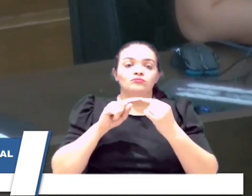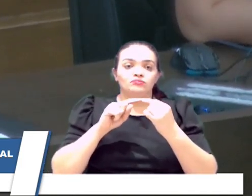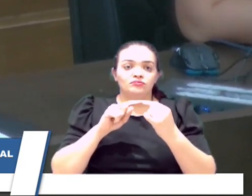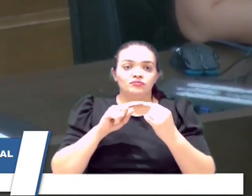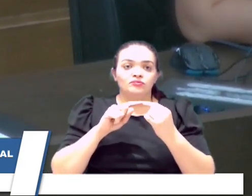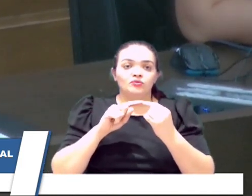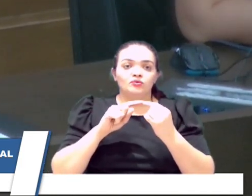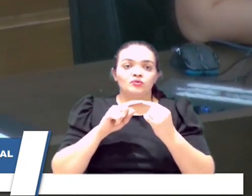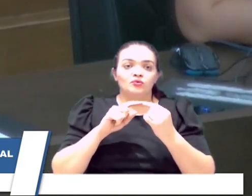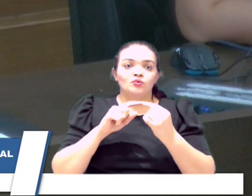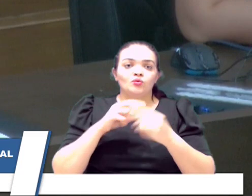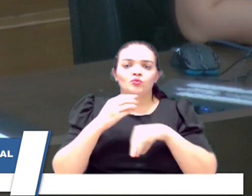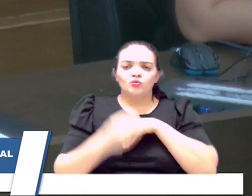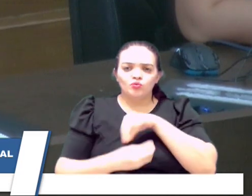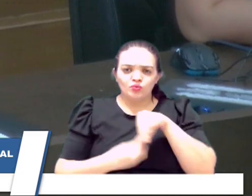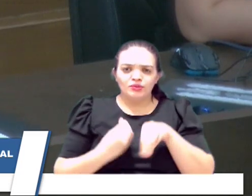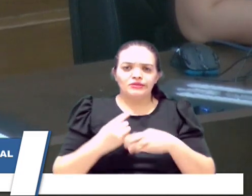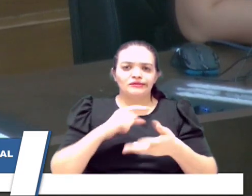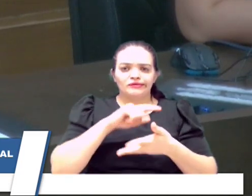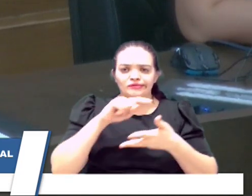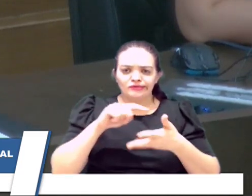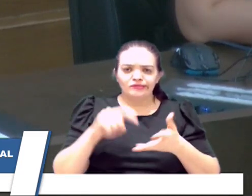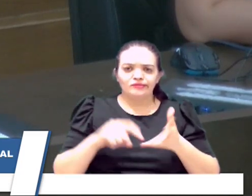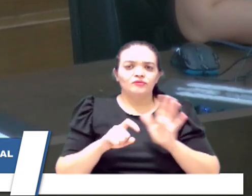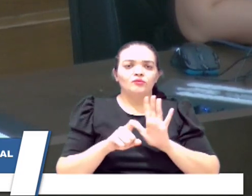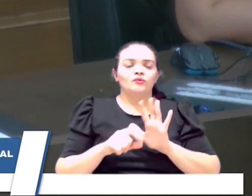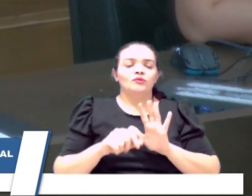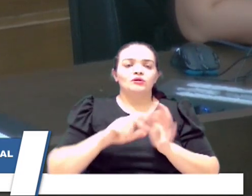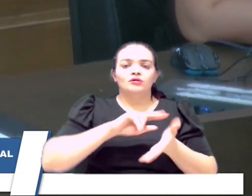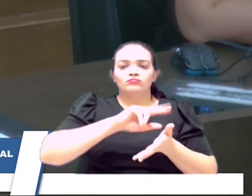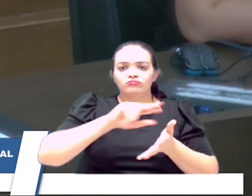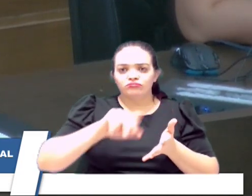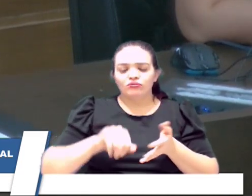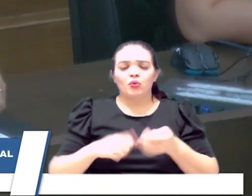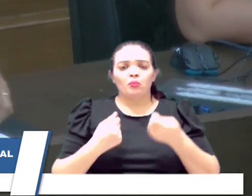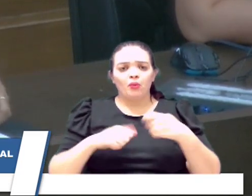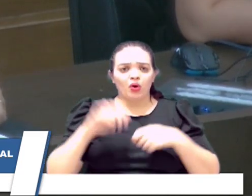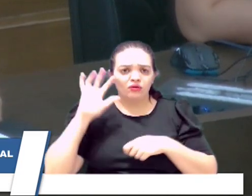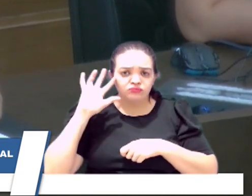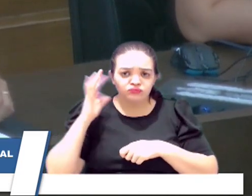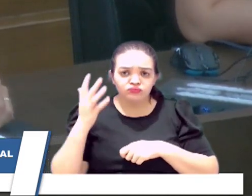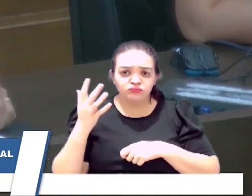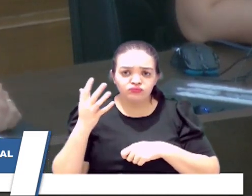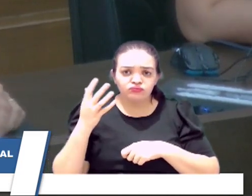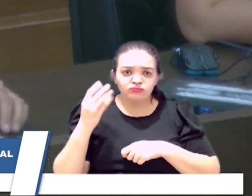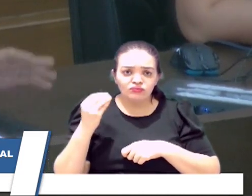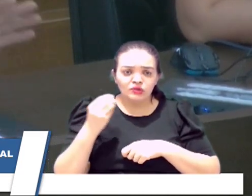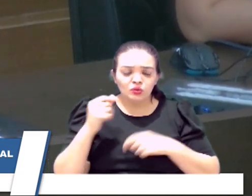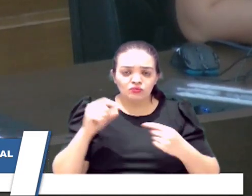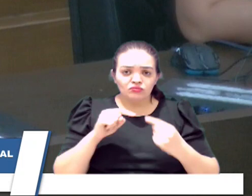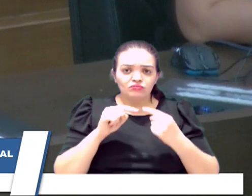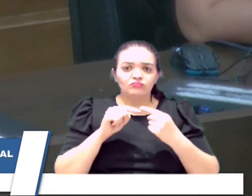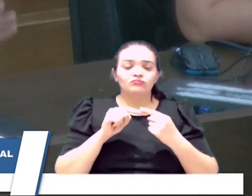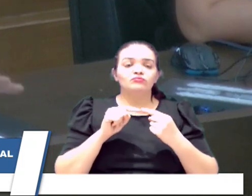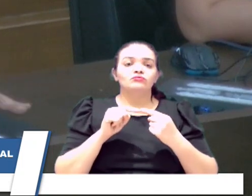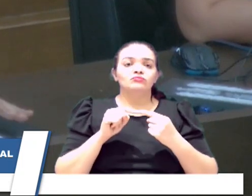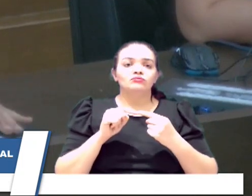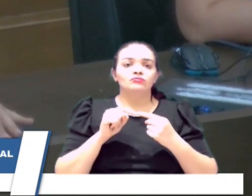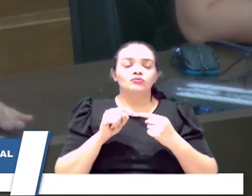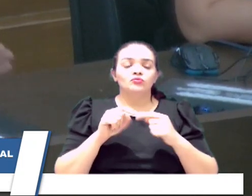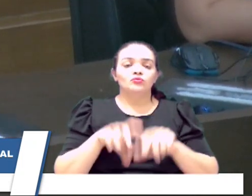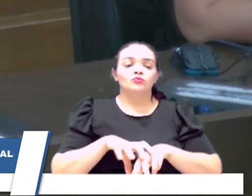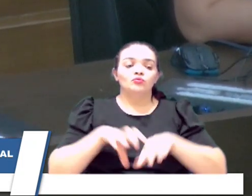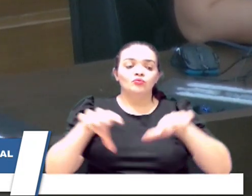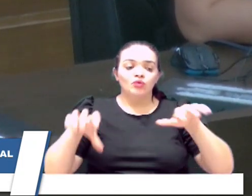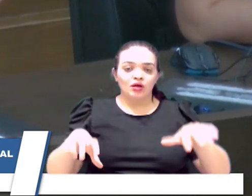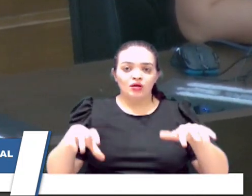substâncias entorpecentes ou derivados de plantas medicinais que poderiam ter essa finalidade, ela separa em duas finalidades muito